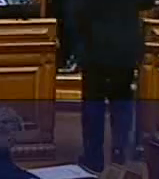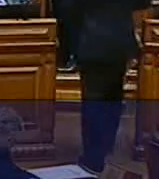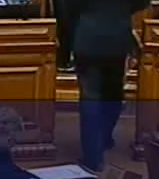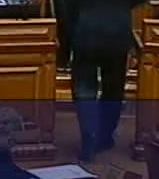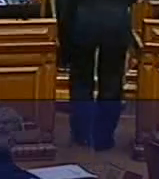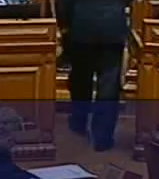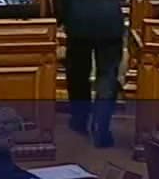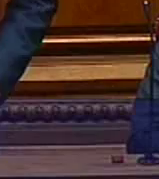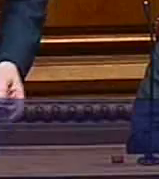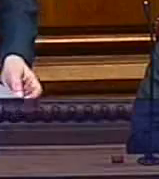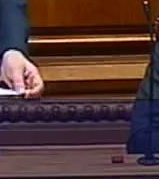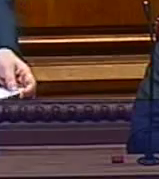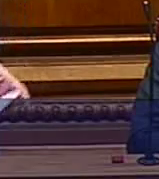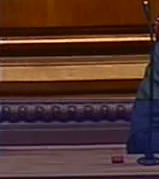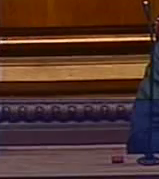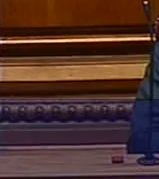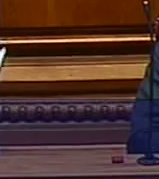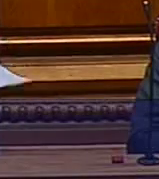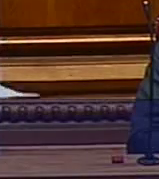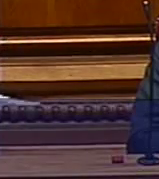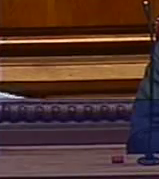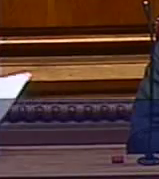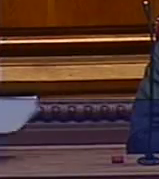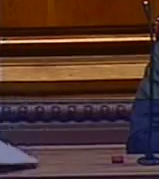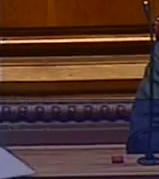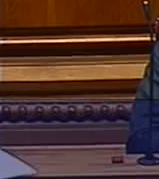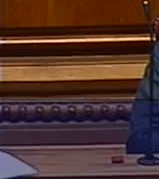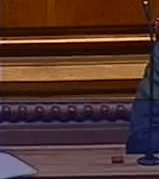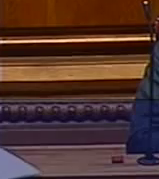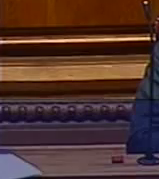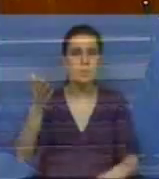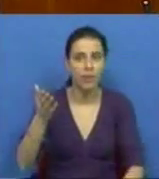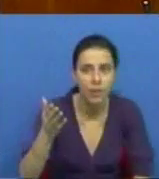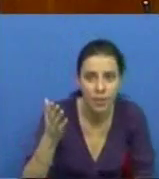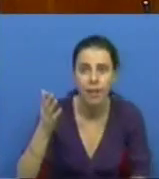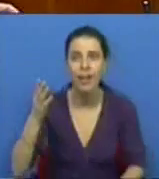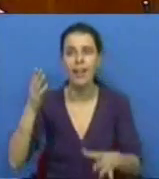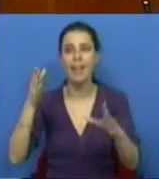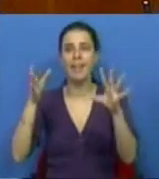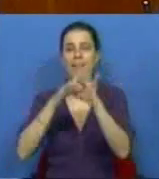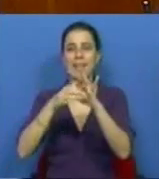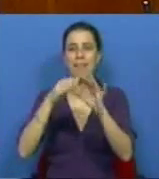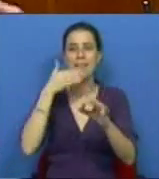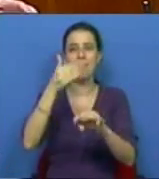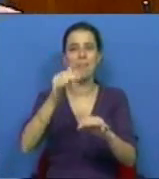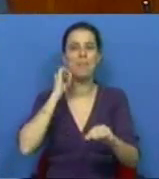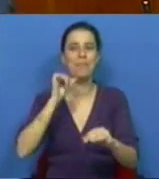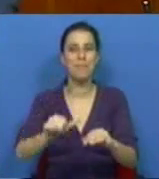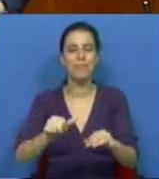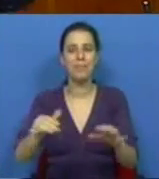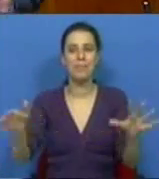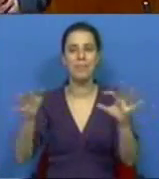Louçã, no domingo passado passaram-se muitas coisas, mas peço licença para dizer muitas